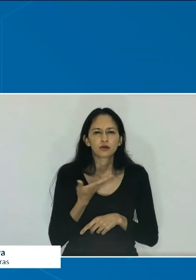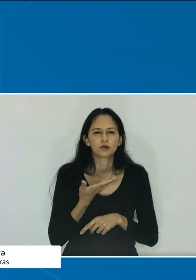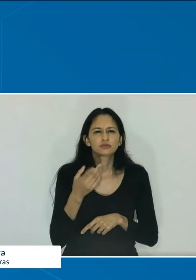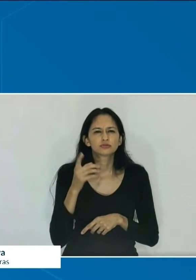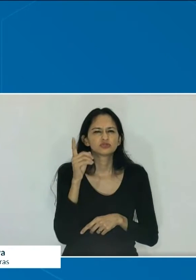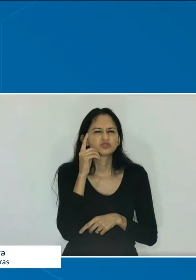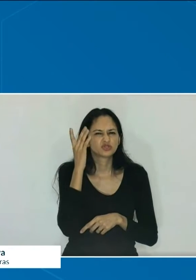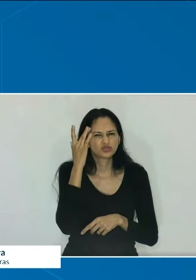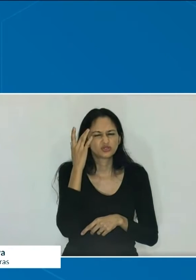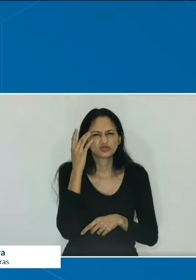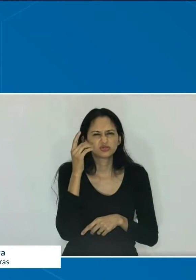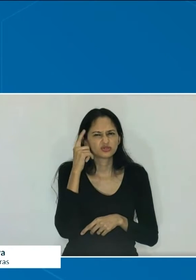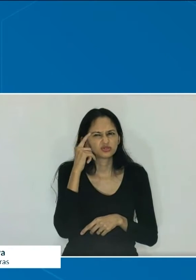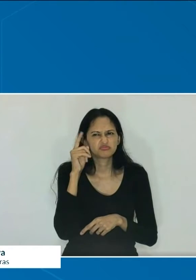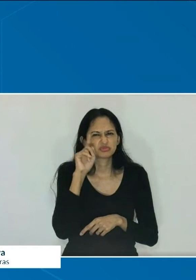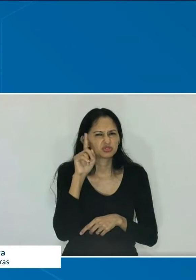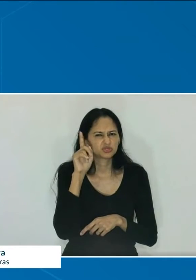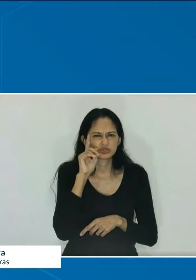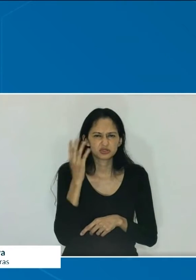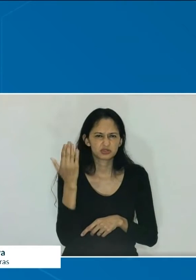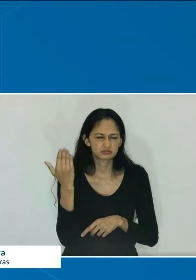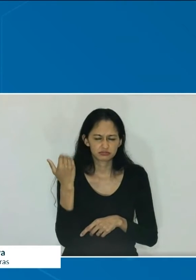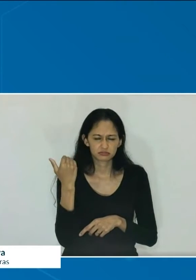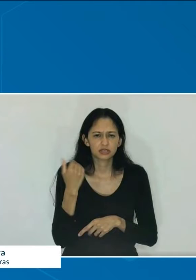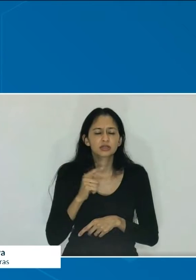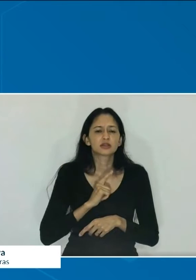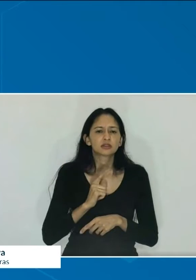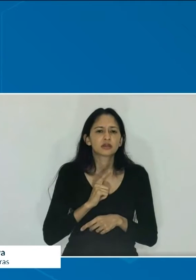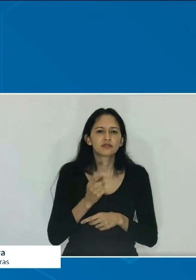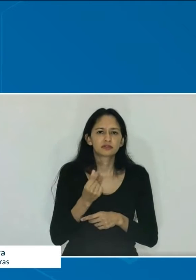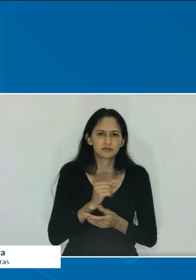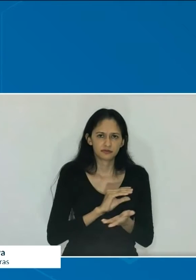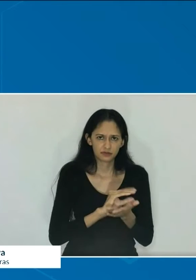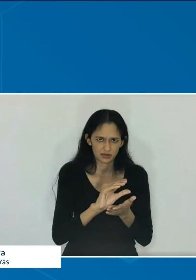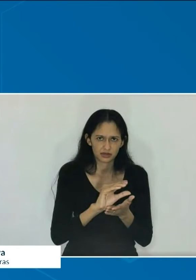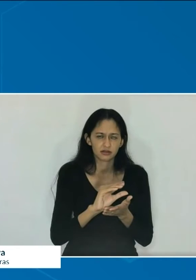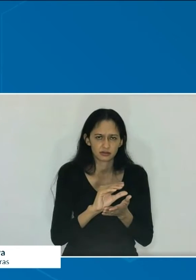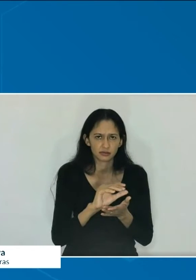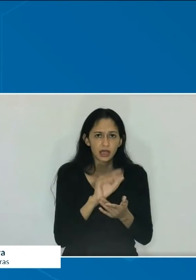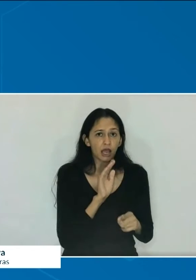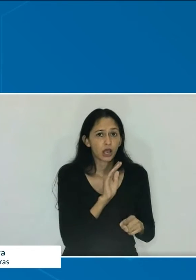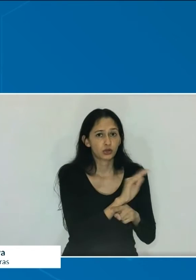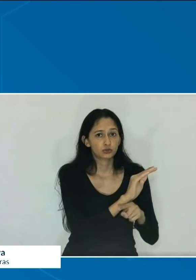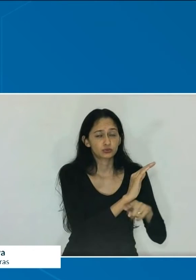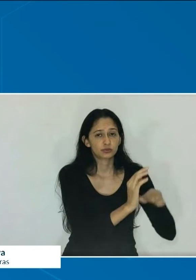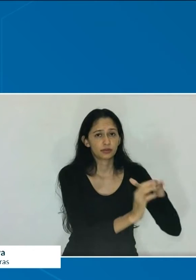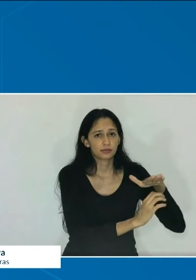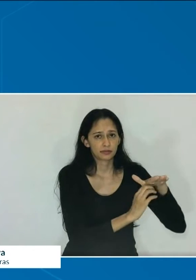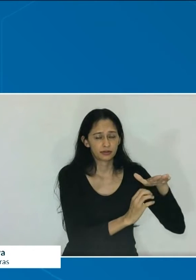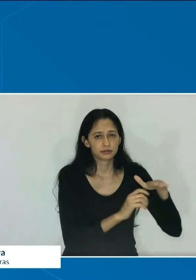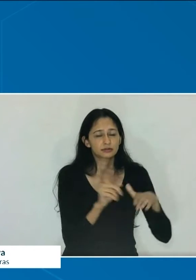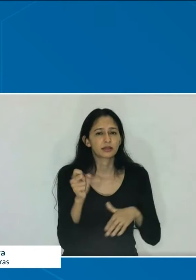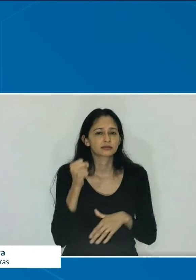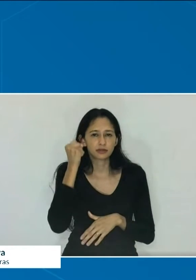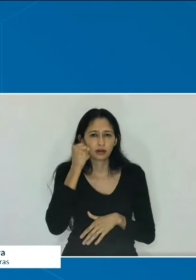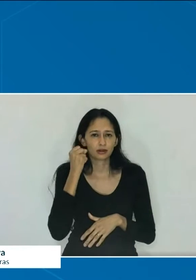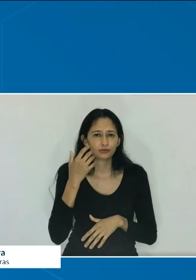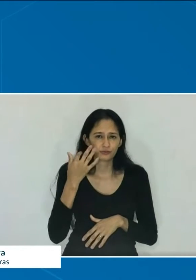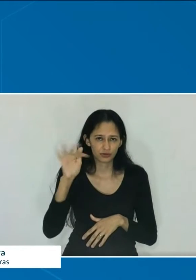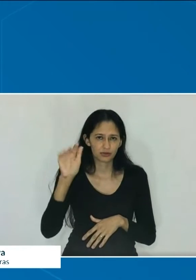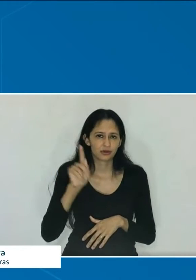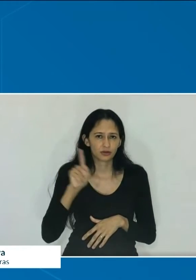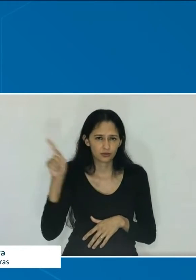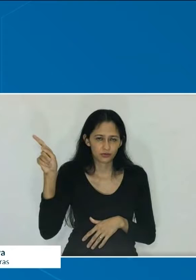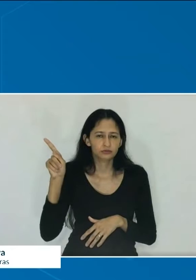dias, saiu uma ajuda financeira para as empresas, né? O Senado liberou 4